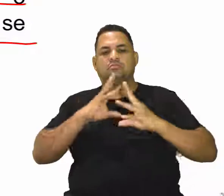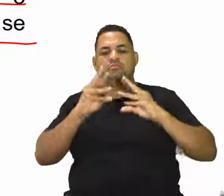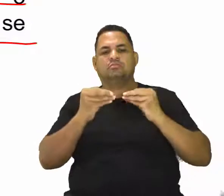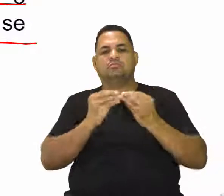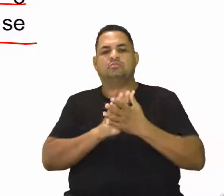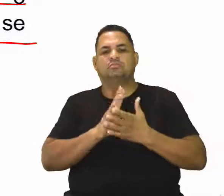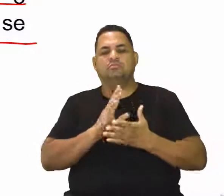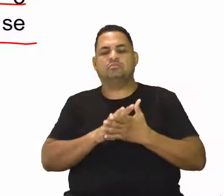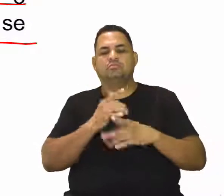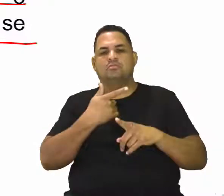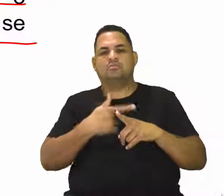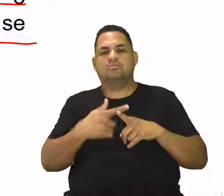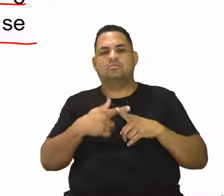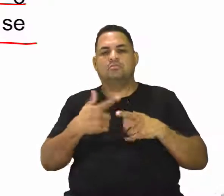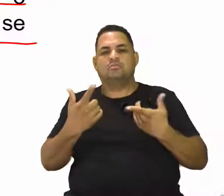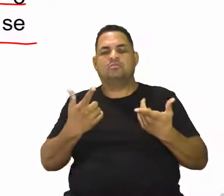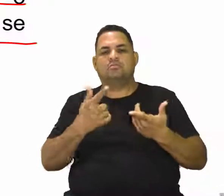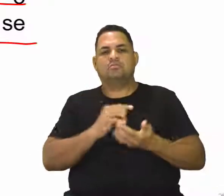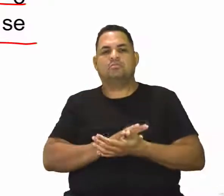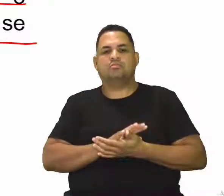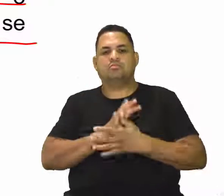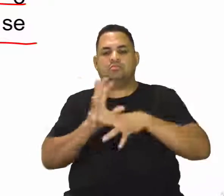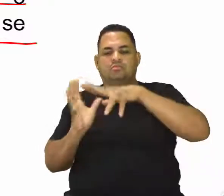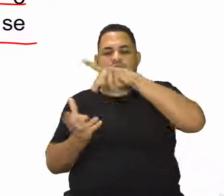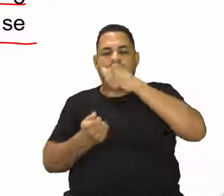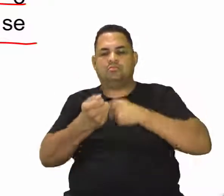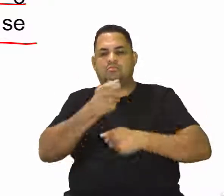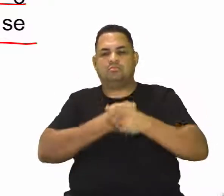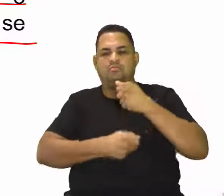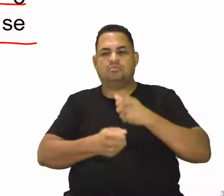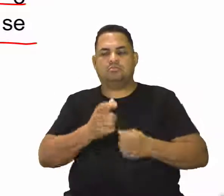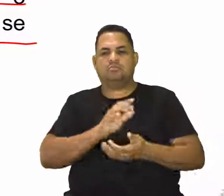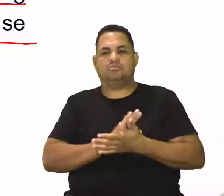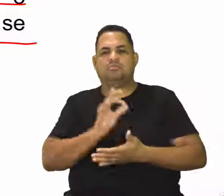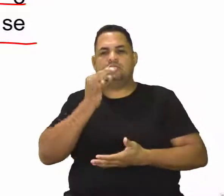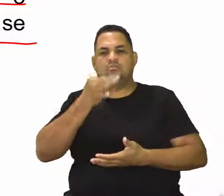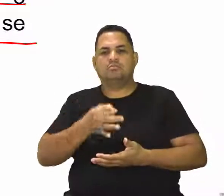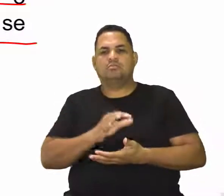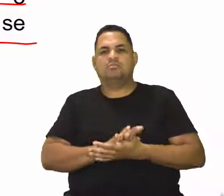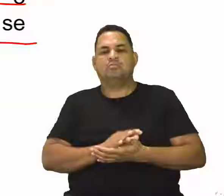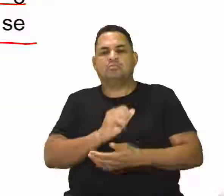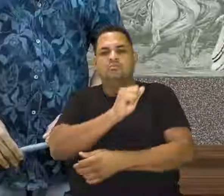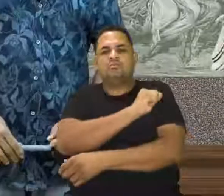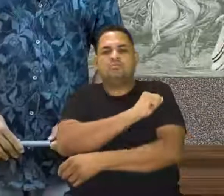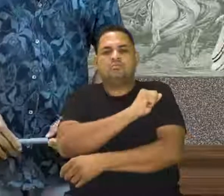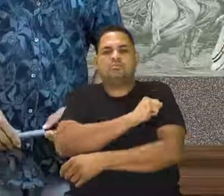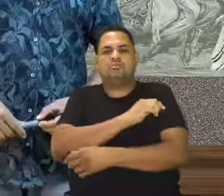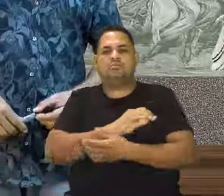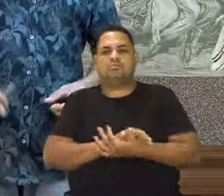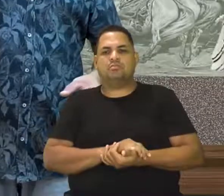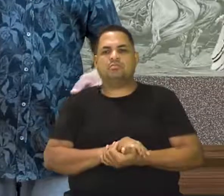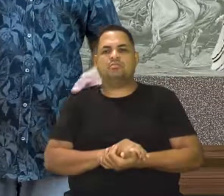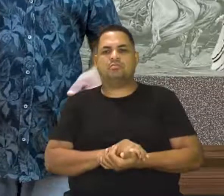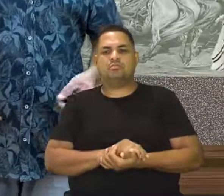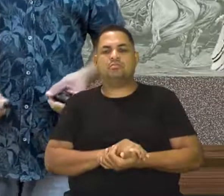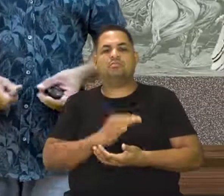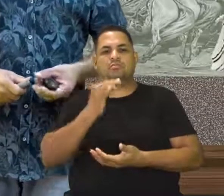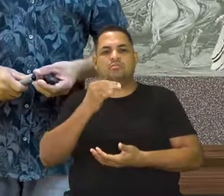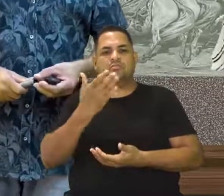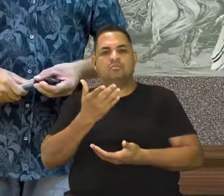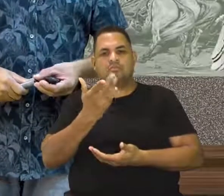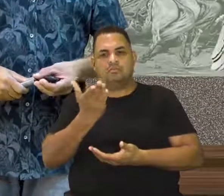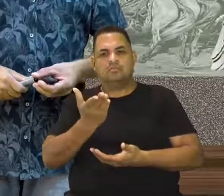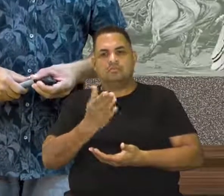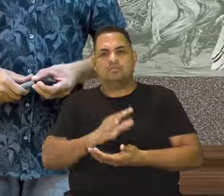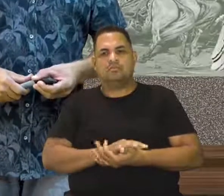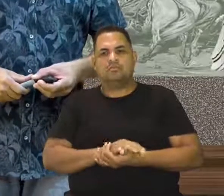esse problema de globalização. Tá certo? Aluno, vem para mim. Eu tenho certeza que